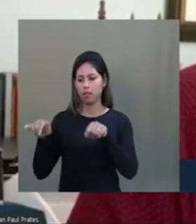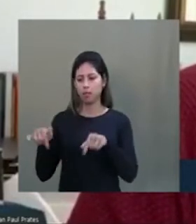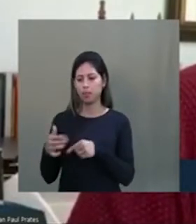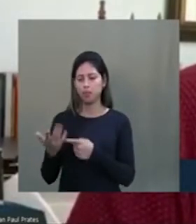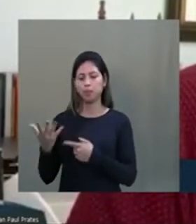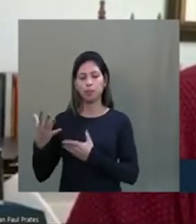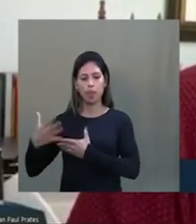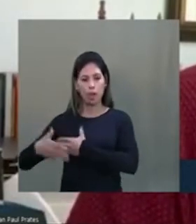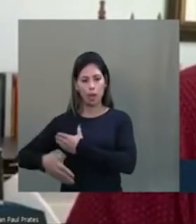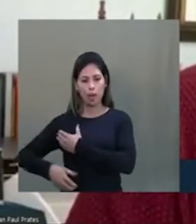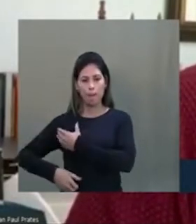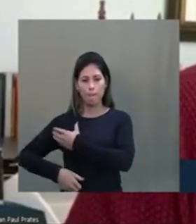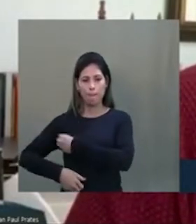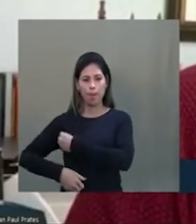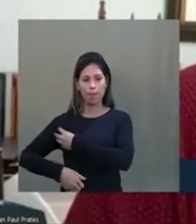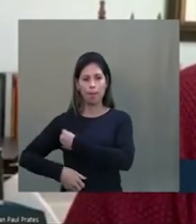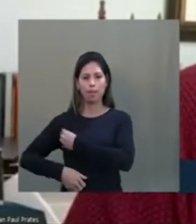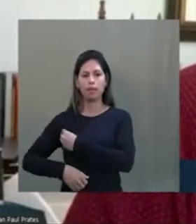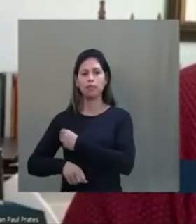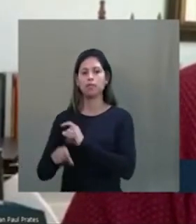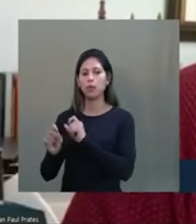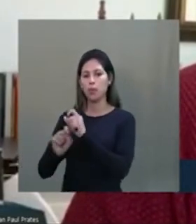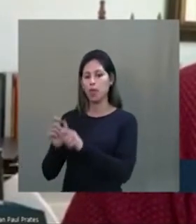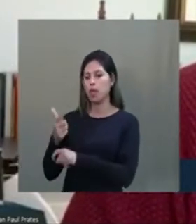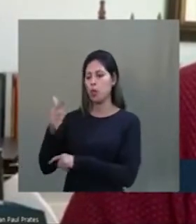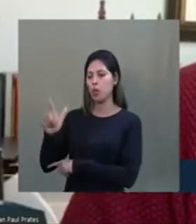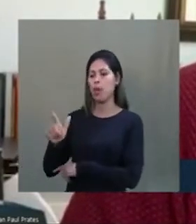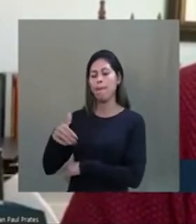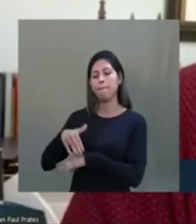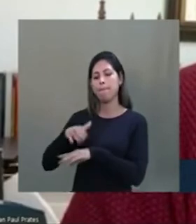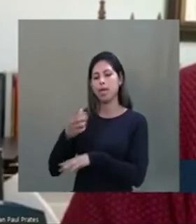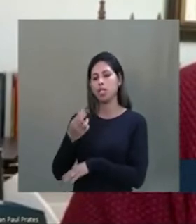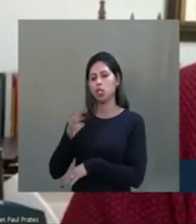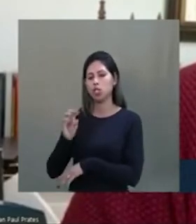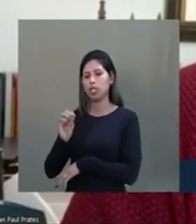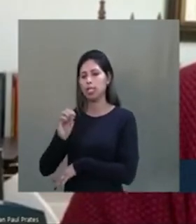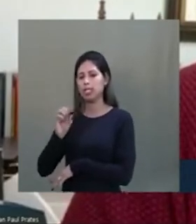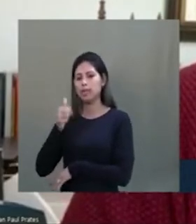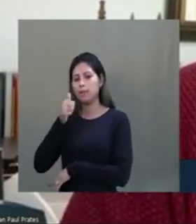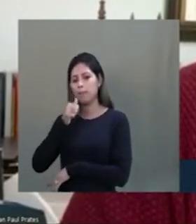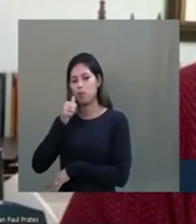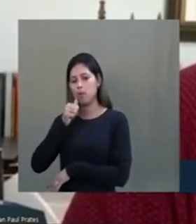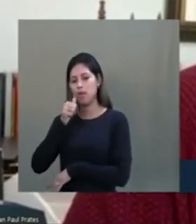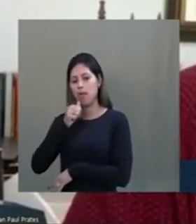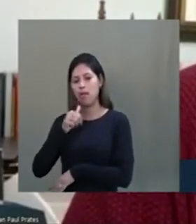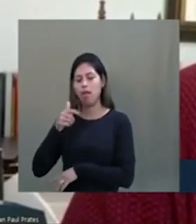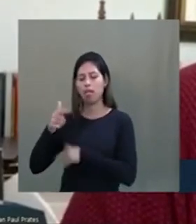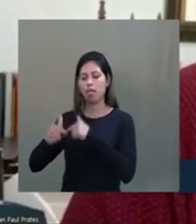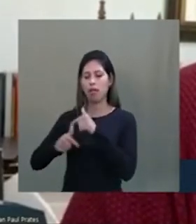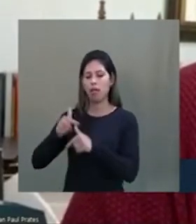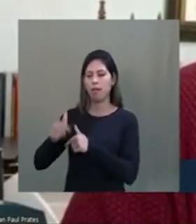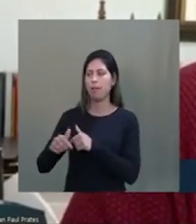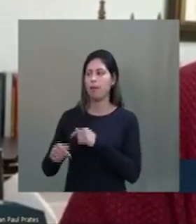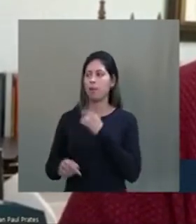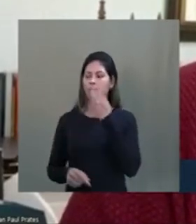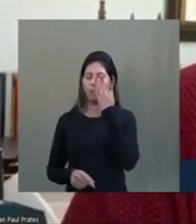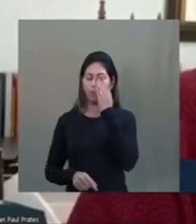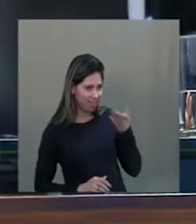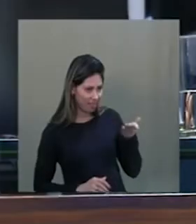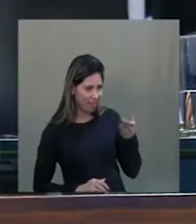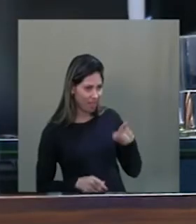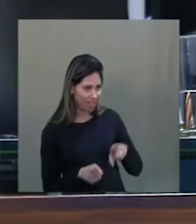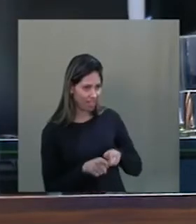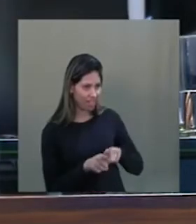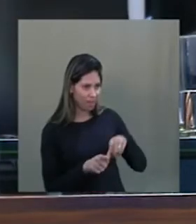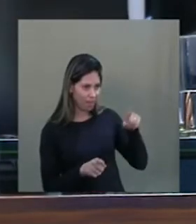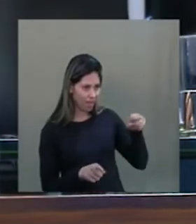para essas empresas locais com mais de 30 mulheres empregadas. Estou aqui fazendo um apelo também aos senadores que votem não. Obrigado. Então,